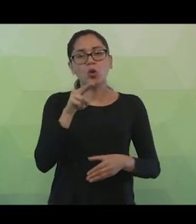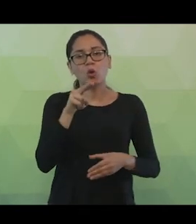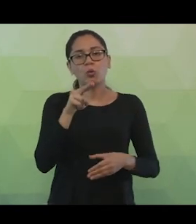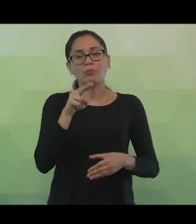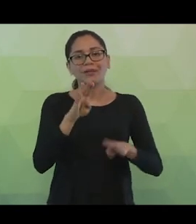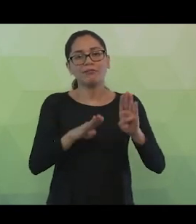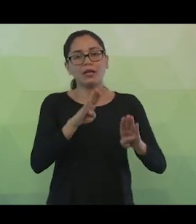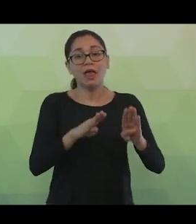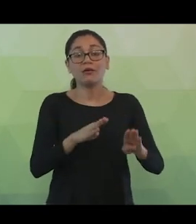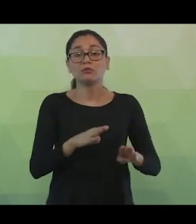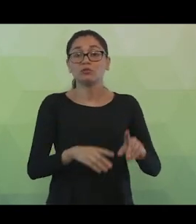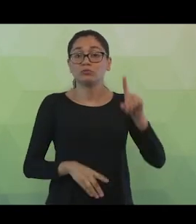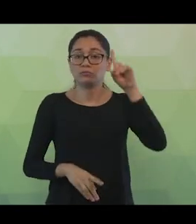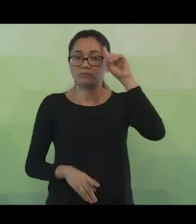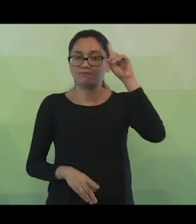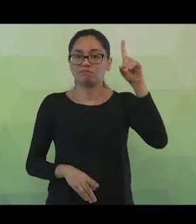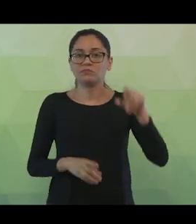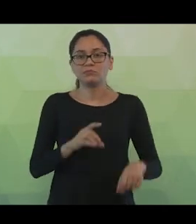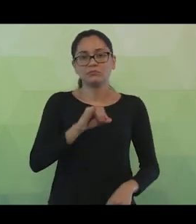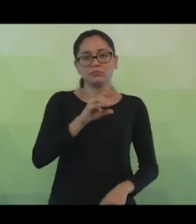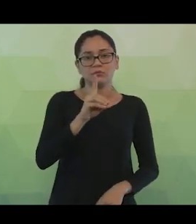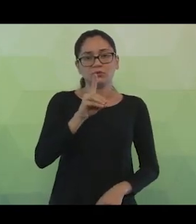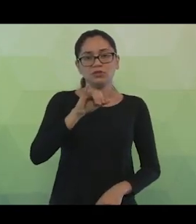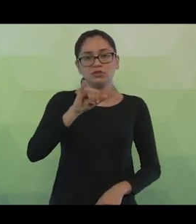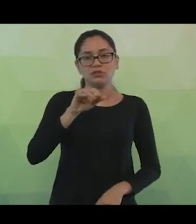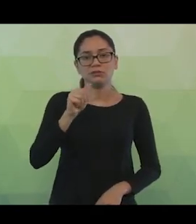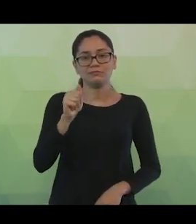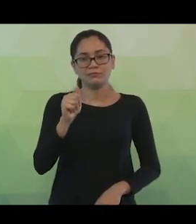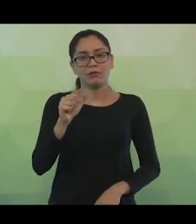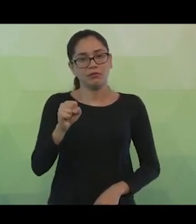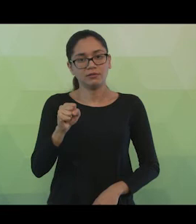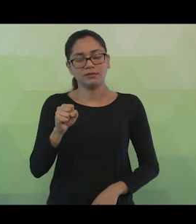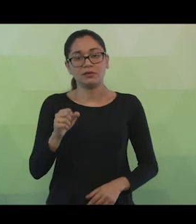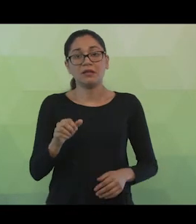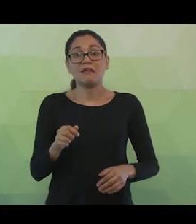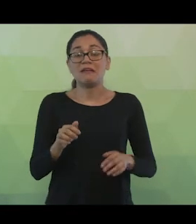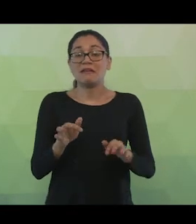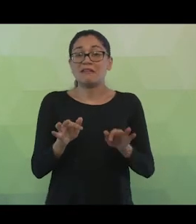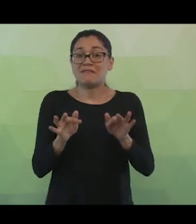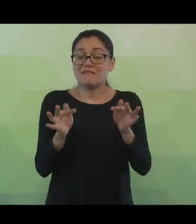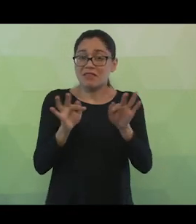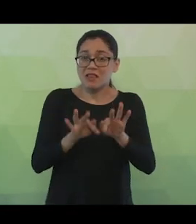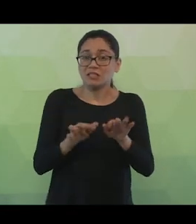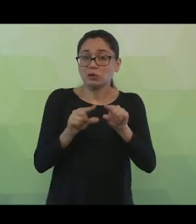dias. Finalizo a linha com ponto e vírgula, e agora eu vou